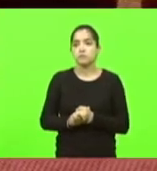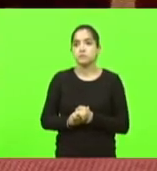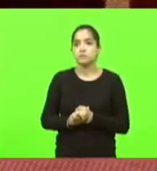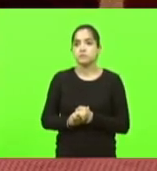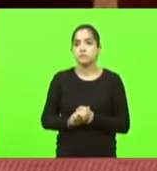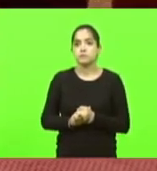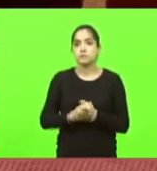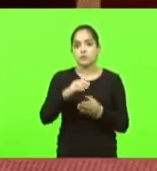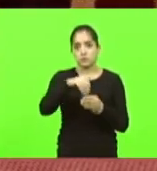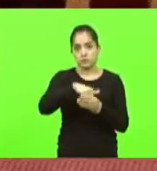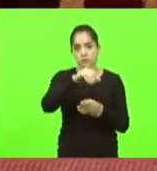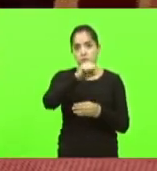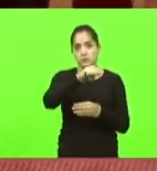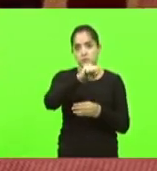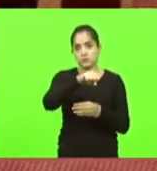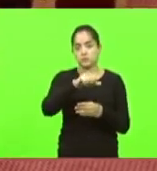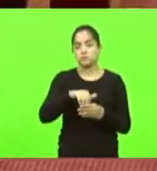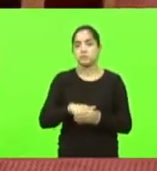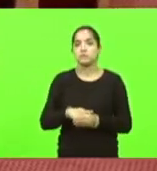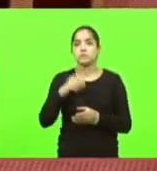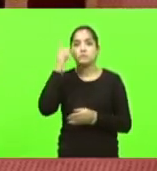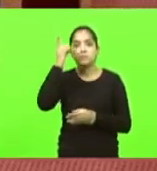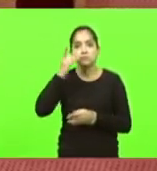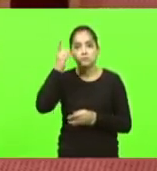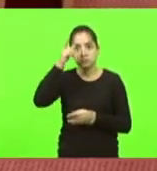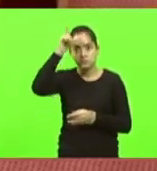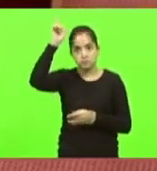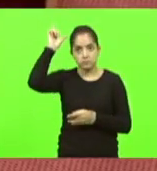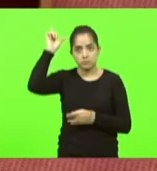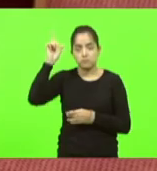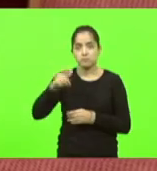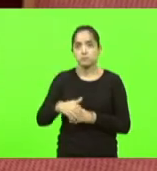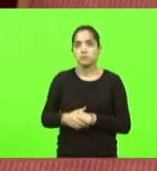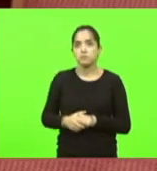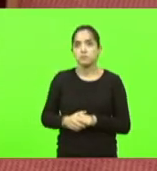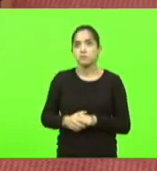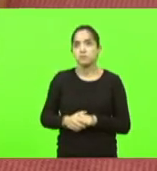Oi pode sim senhor presidente o voto a deputado Sargento Lima